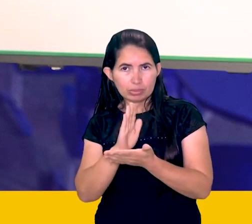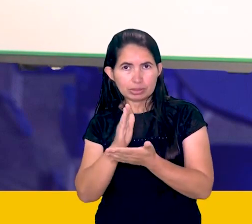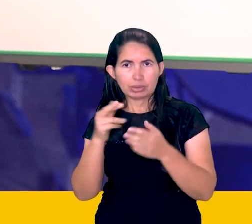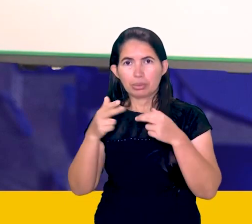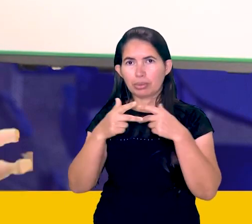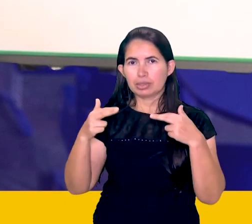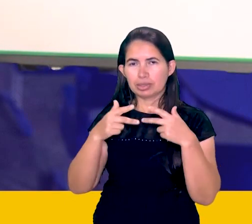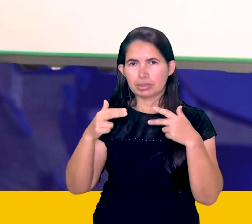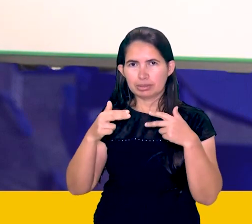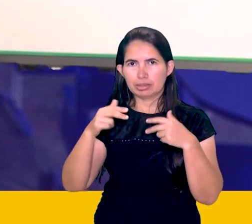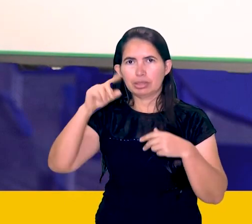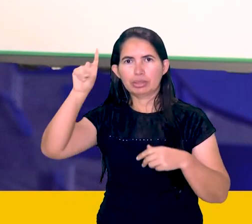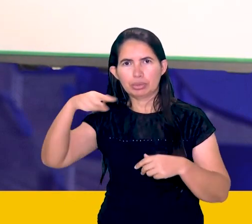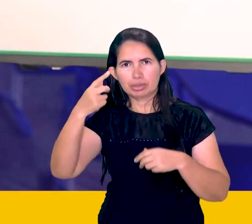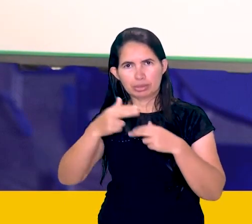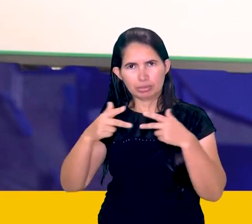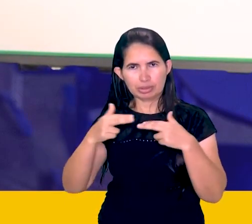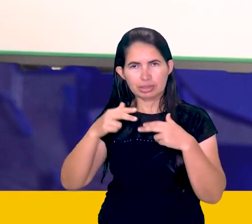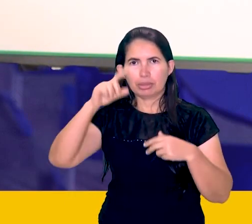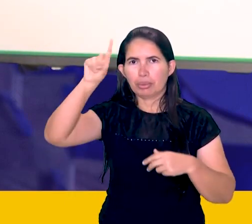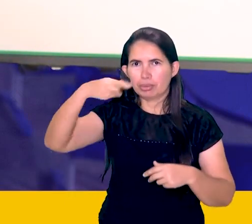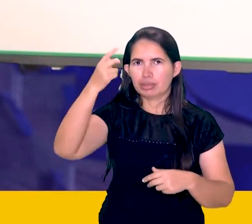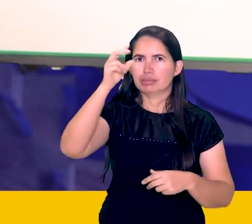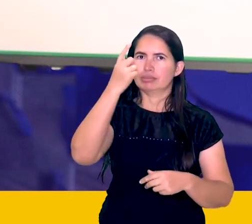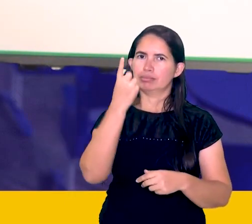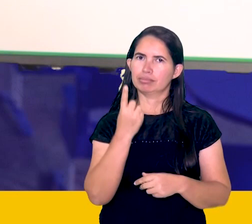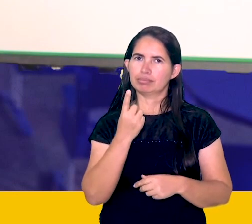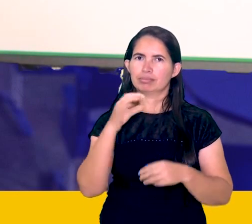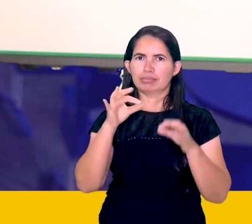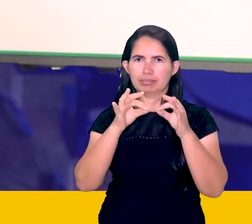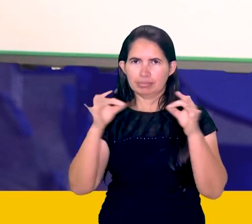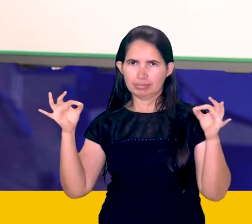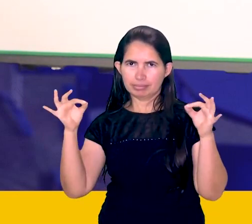casos, outras unidades de medida. Vamos lá?